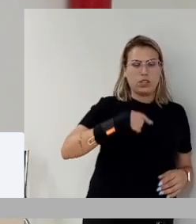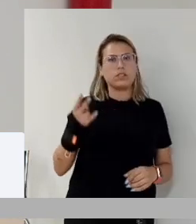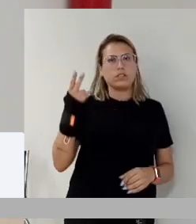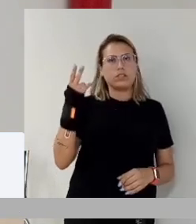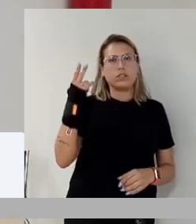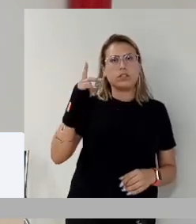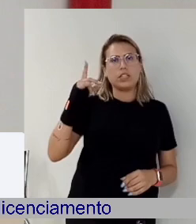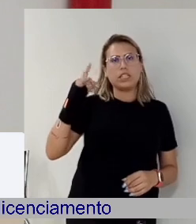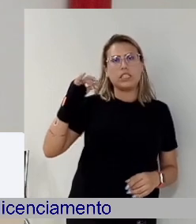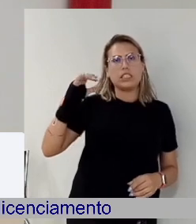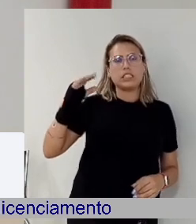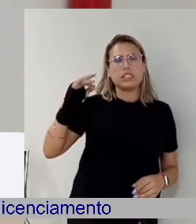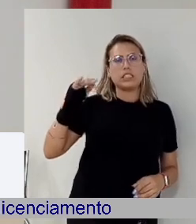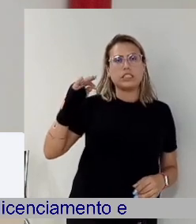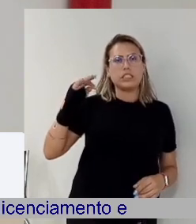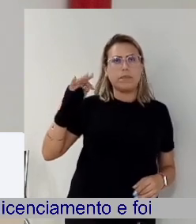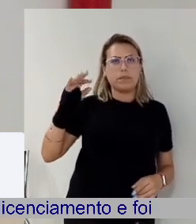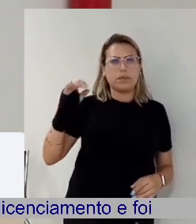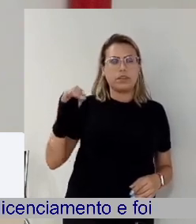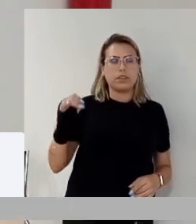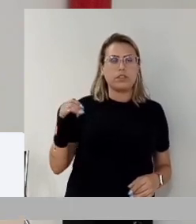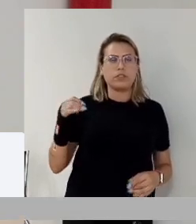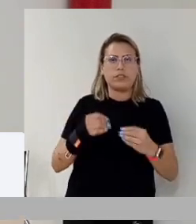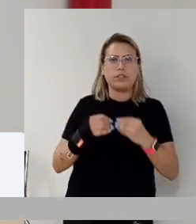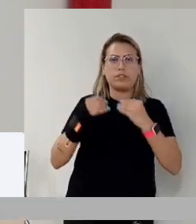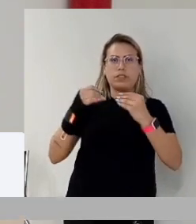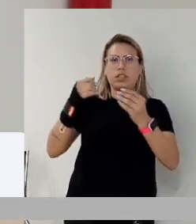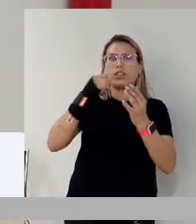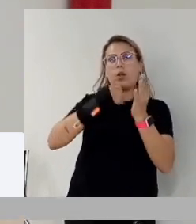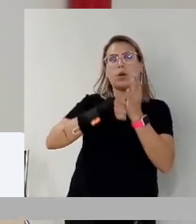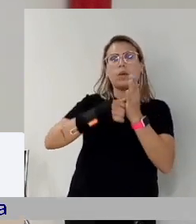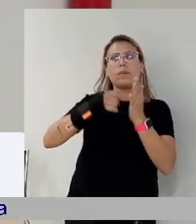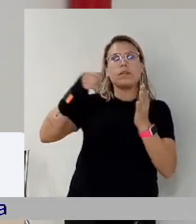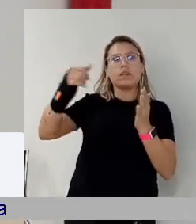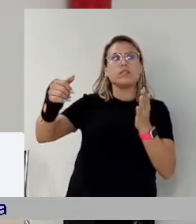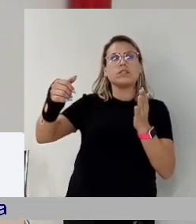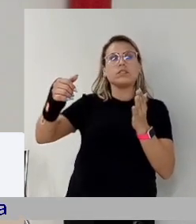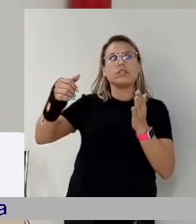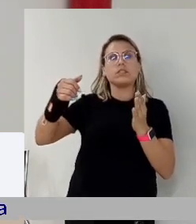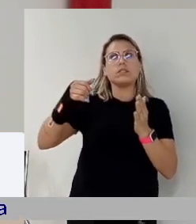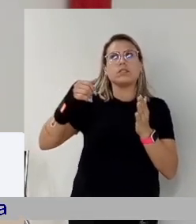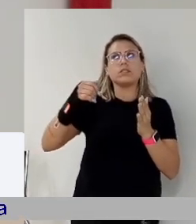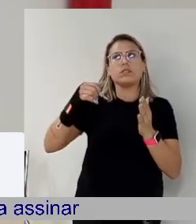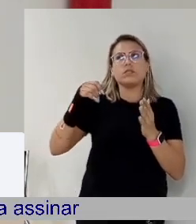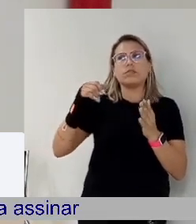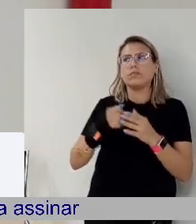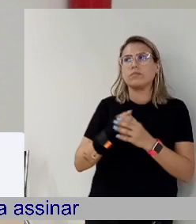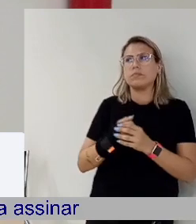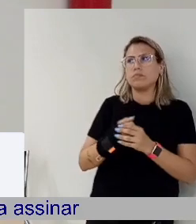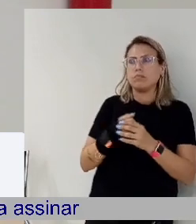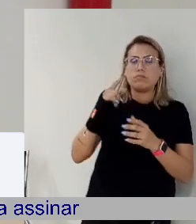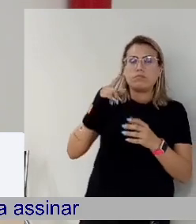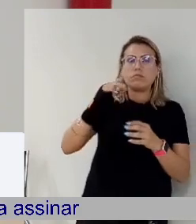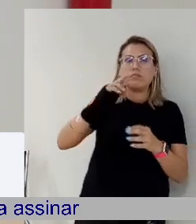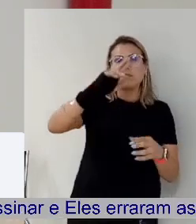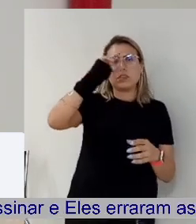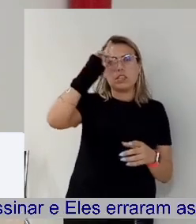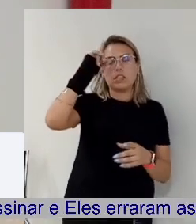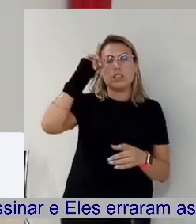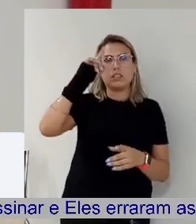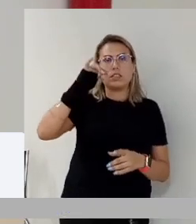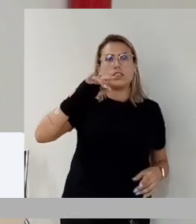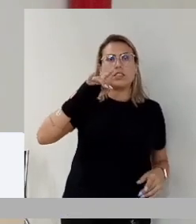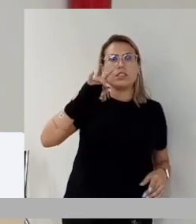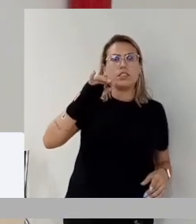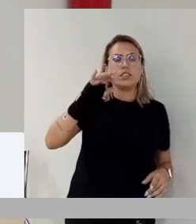no licenciamento e foi enviada essa documentação lá para sinaflor e Eles erraram as indicações sabe eu